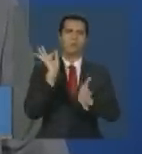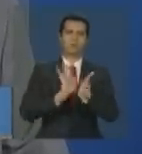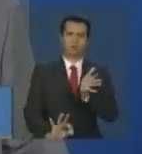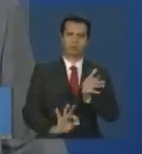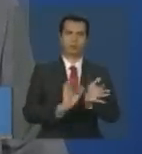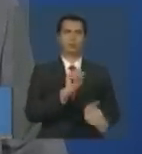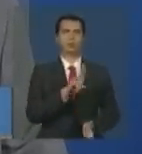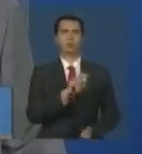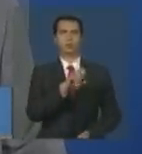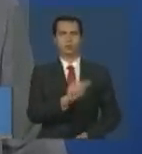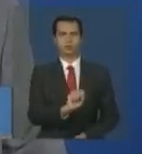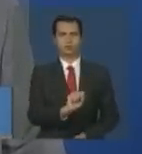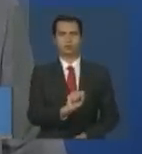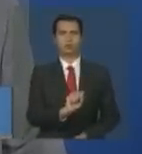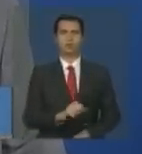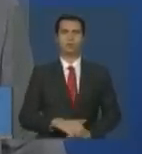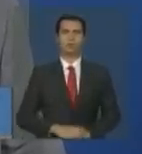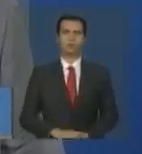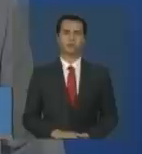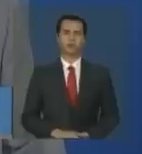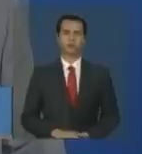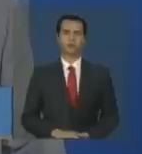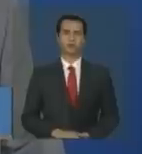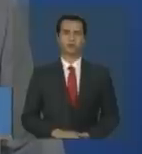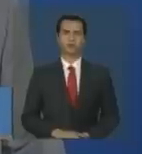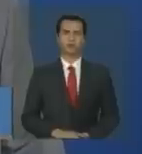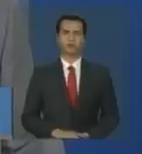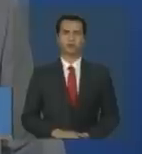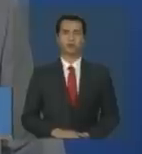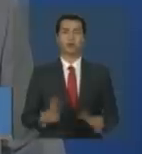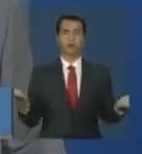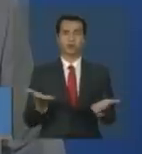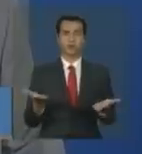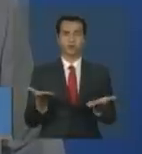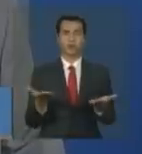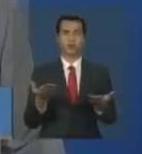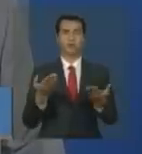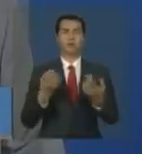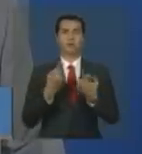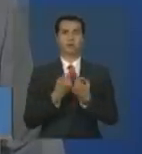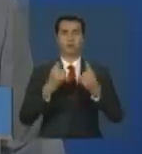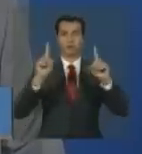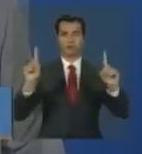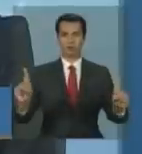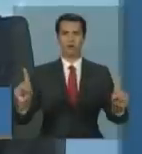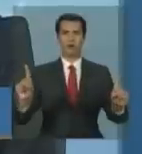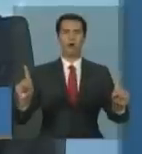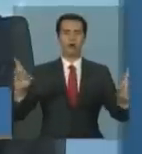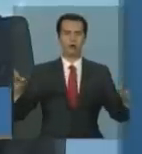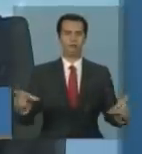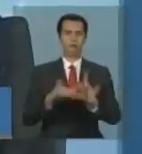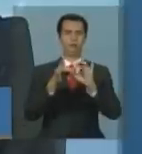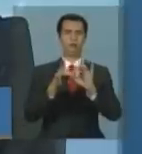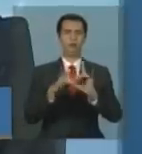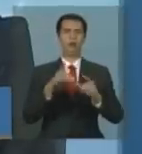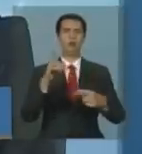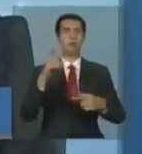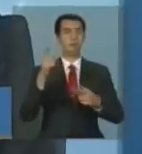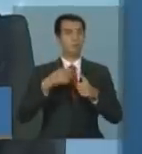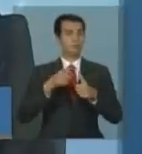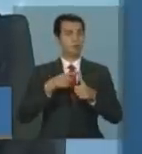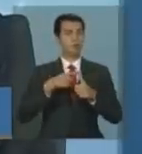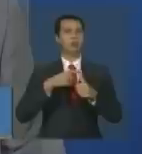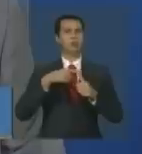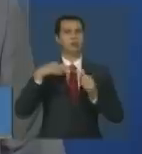SUAS, mas então esta integração entre esses três itens, ou seja, a política de senhas,